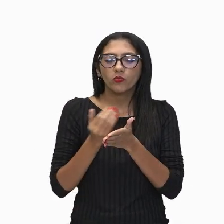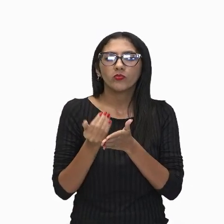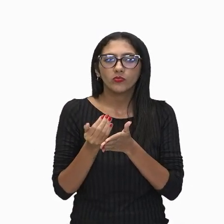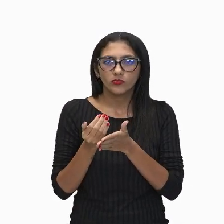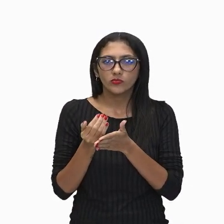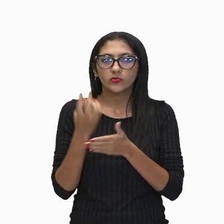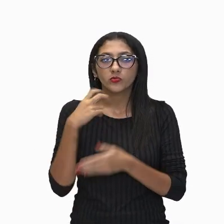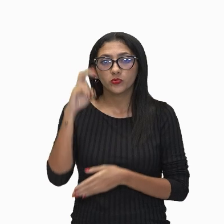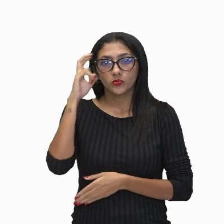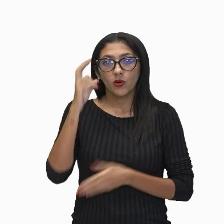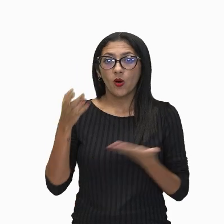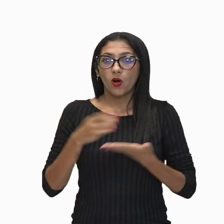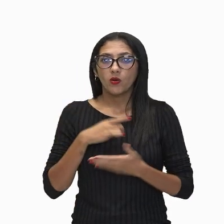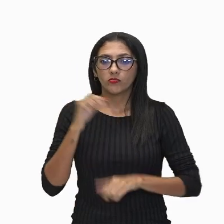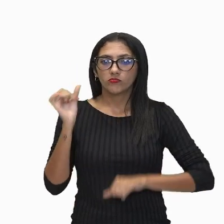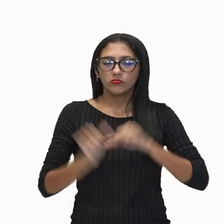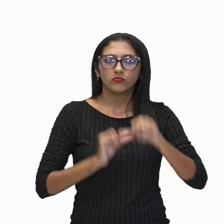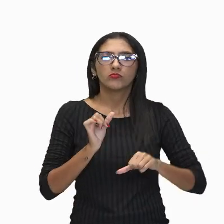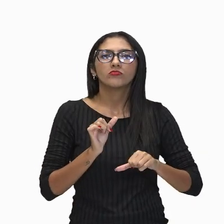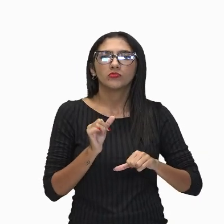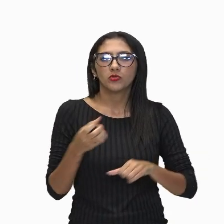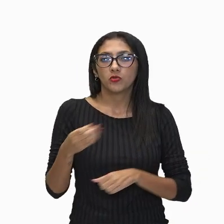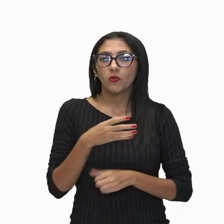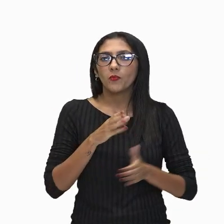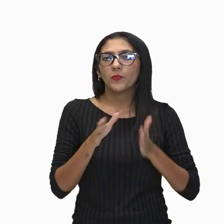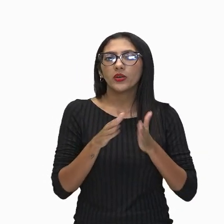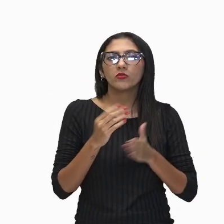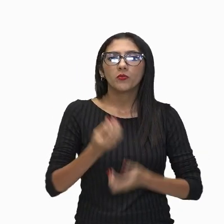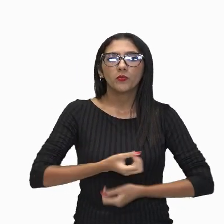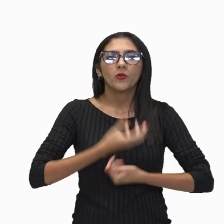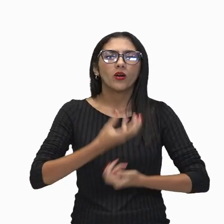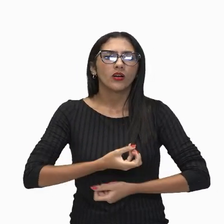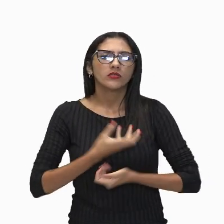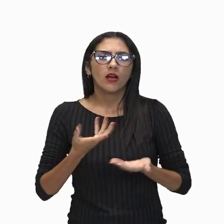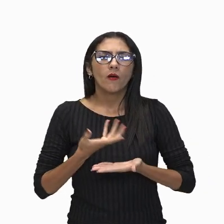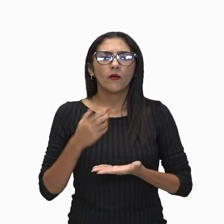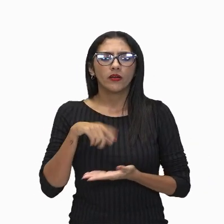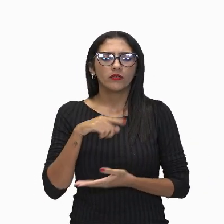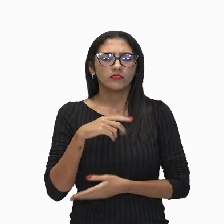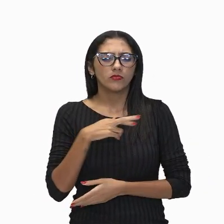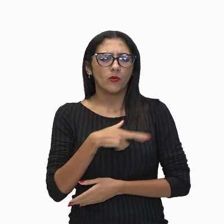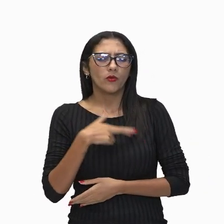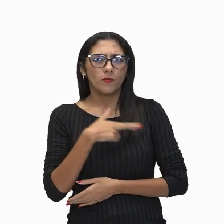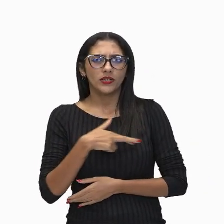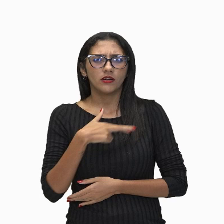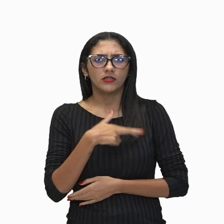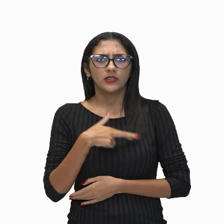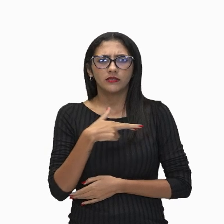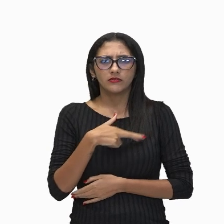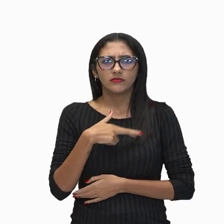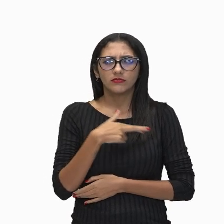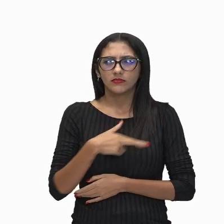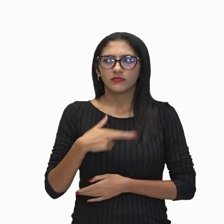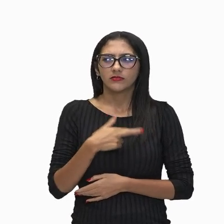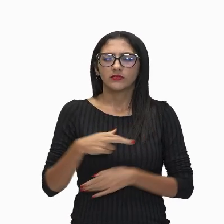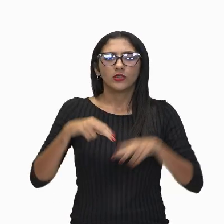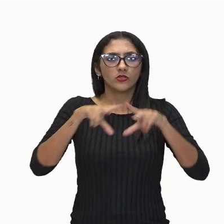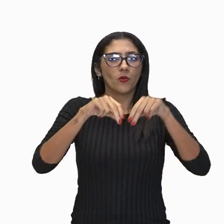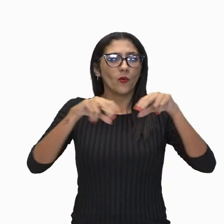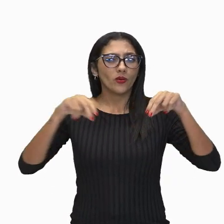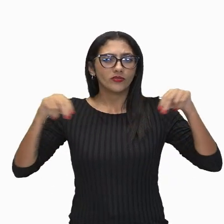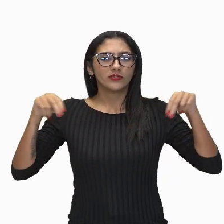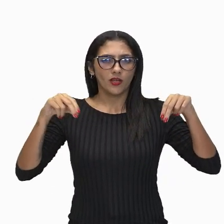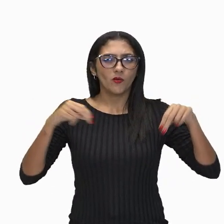fase poética em que se envolve mais com romances de cordel do que com poesia. Sua entrada no